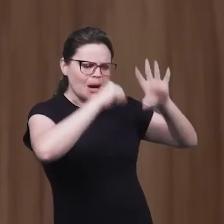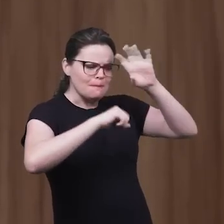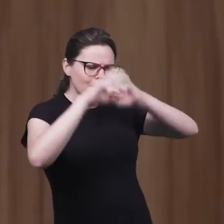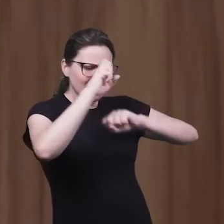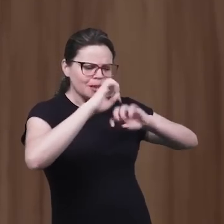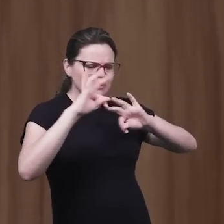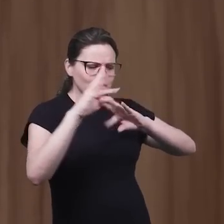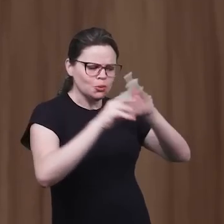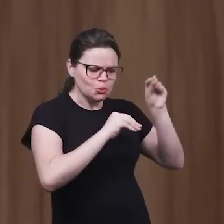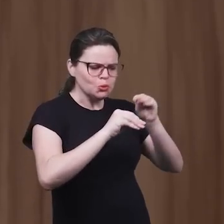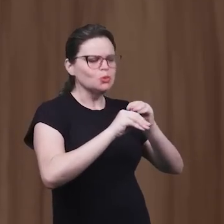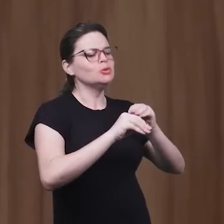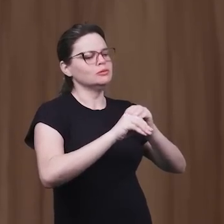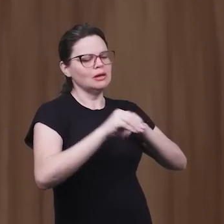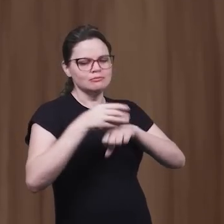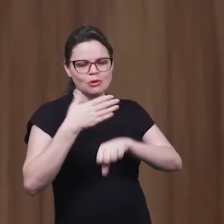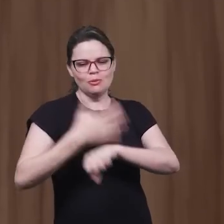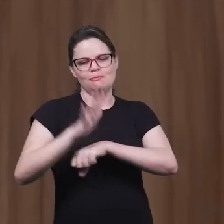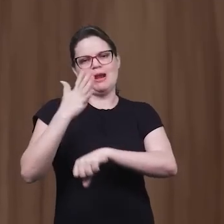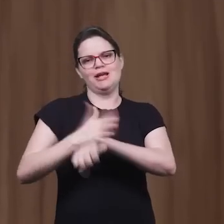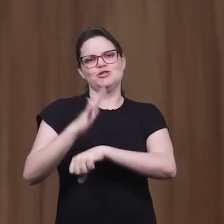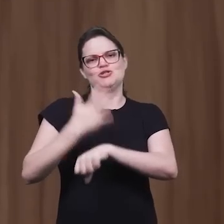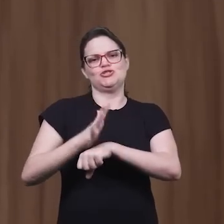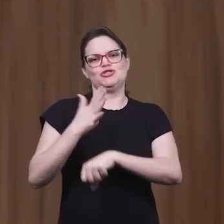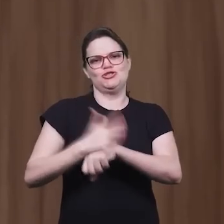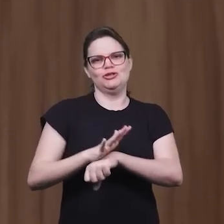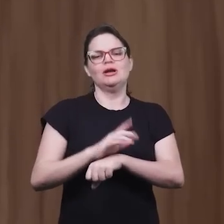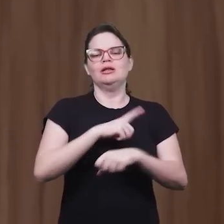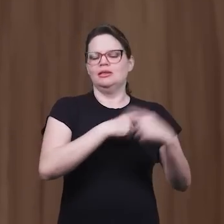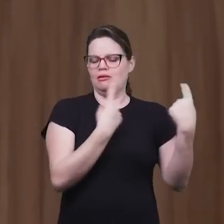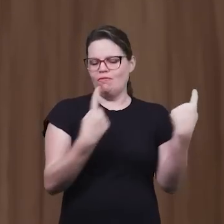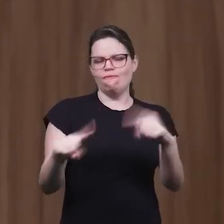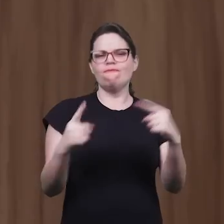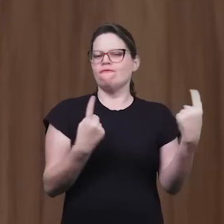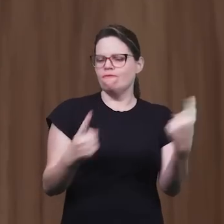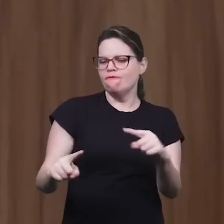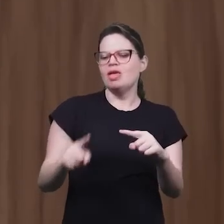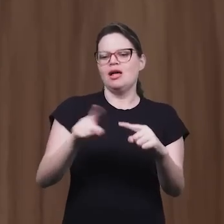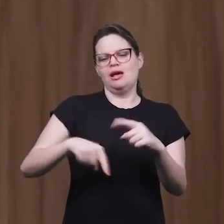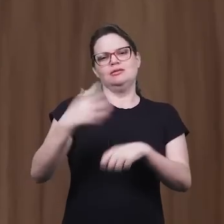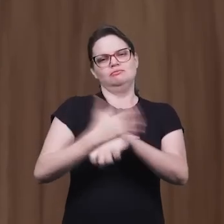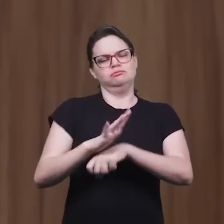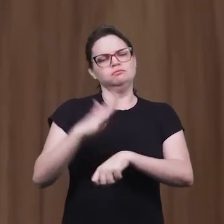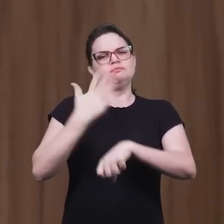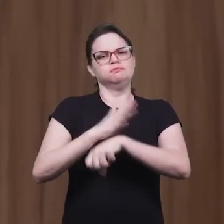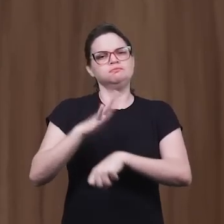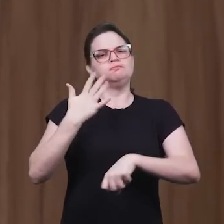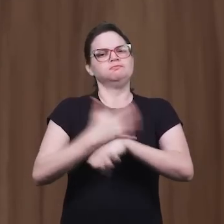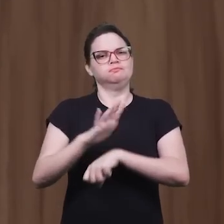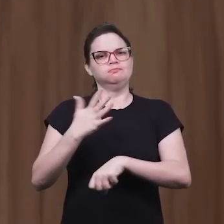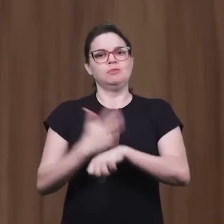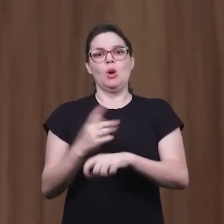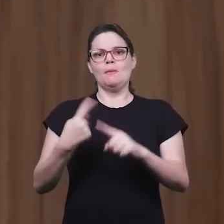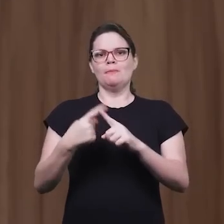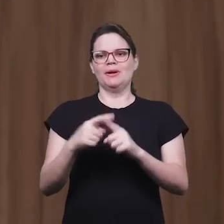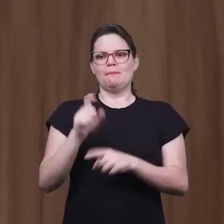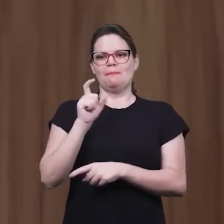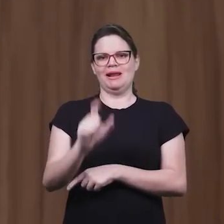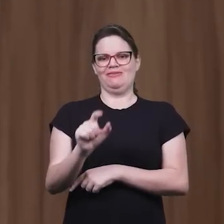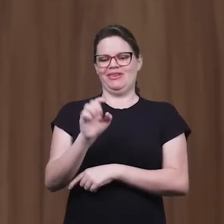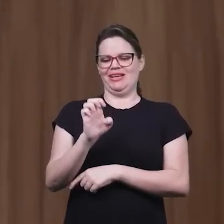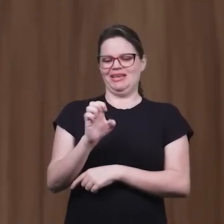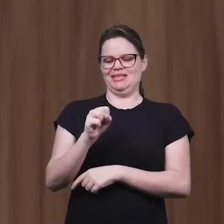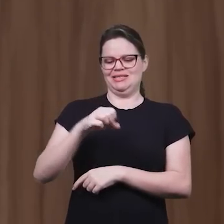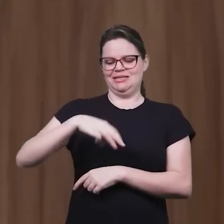adversidades e as grandes perseguições que eles viveram nessa fase da igreja de Esmirna. Esmirna vem da palavra mirra, né?